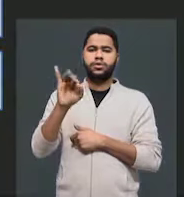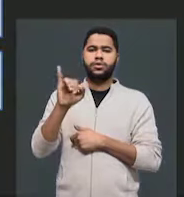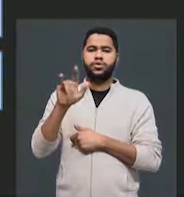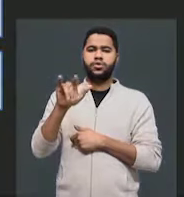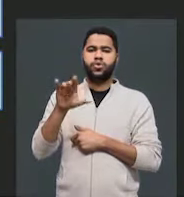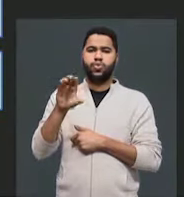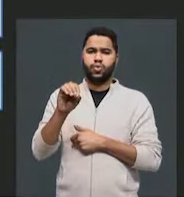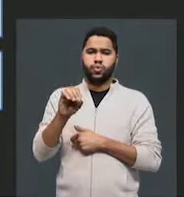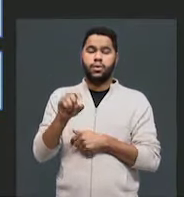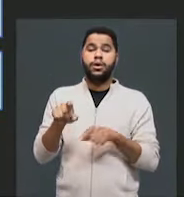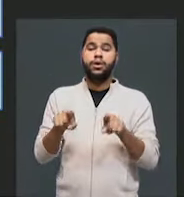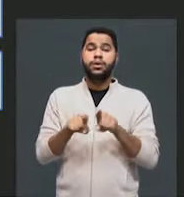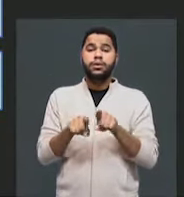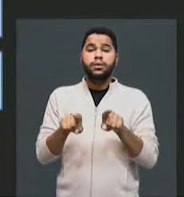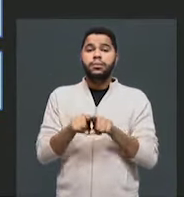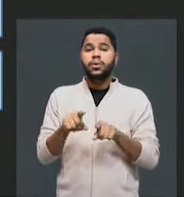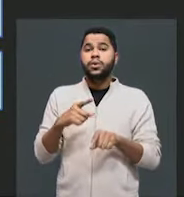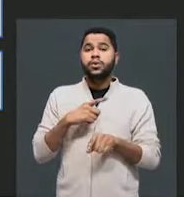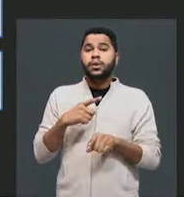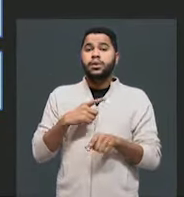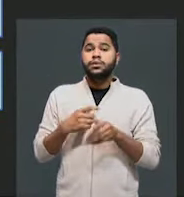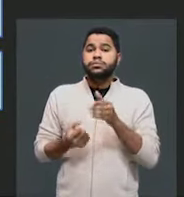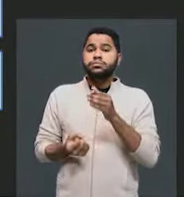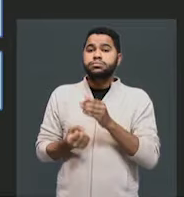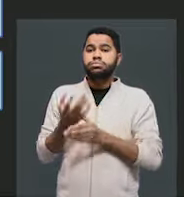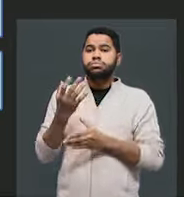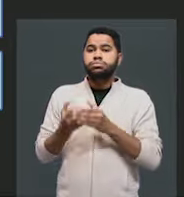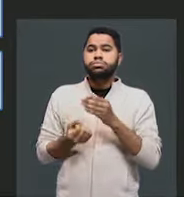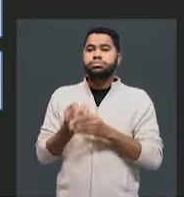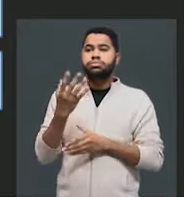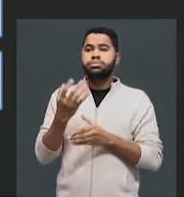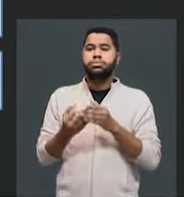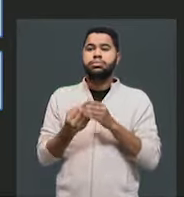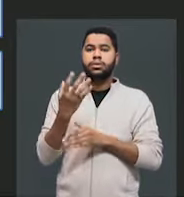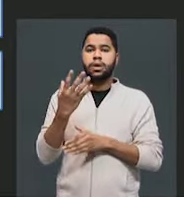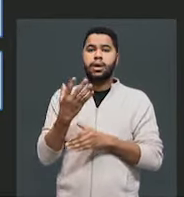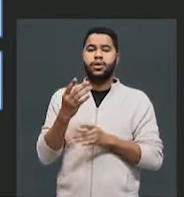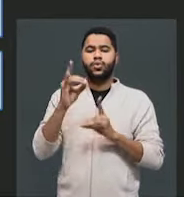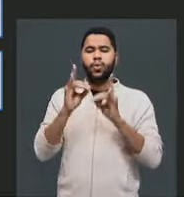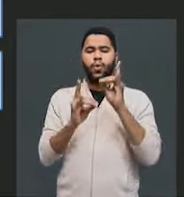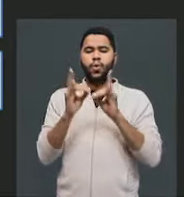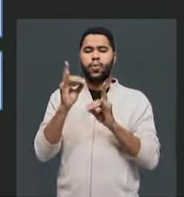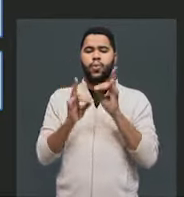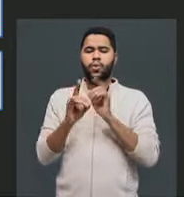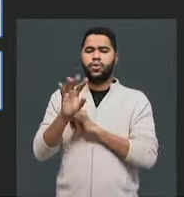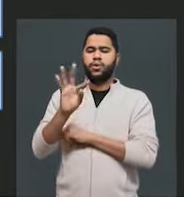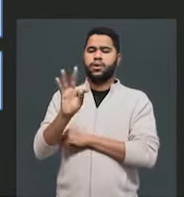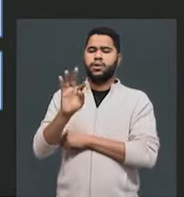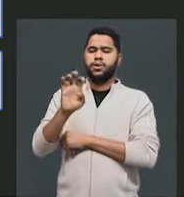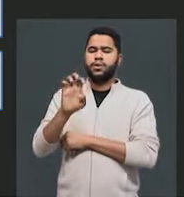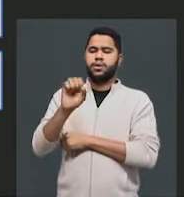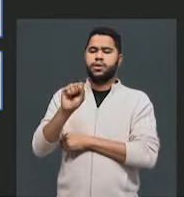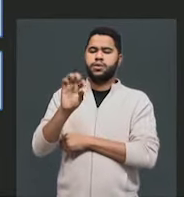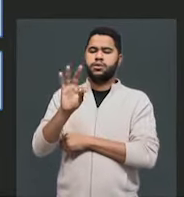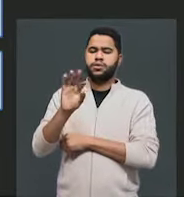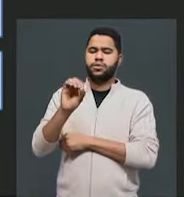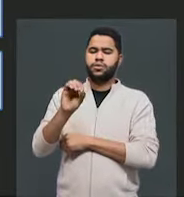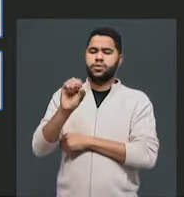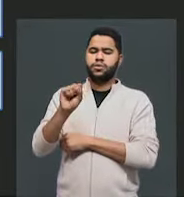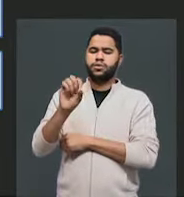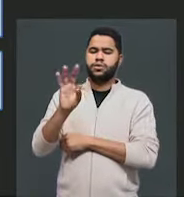testículo, gente, eu tenho produção de testosterona. Então, olha,